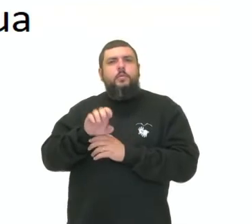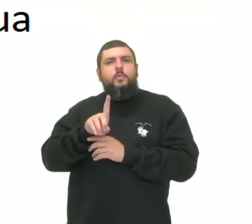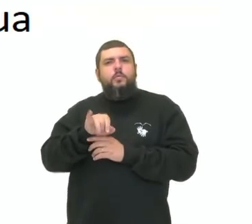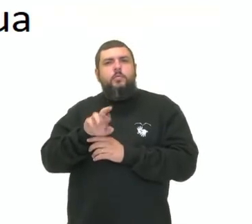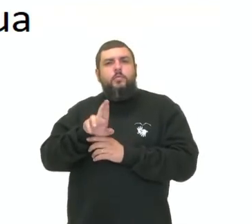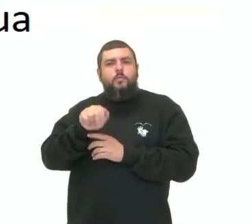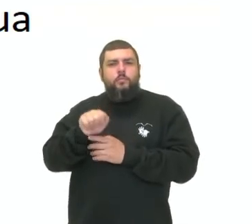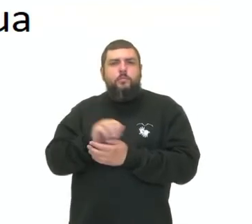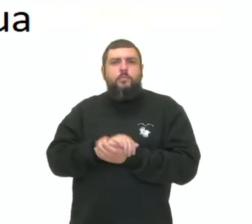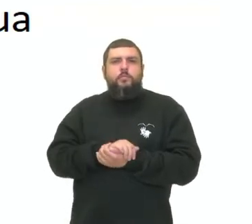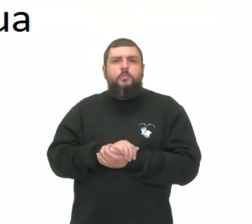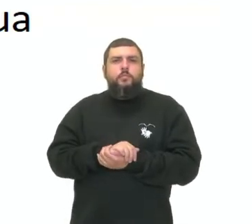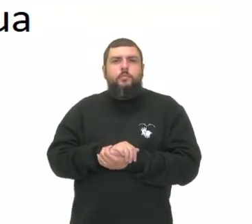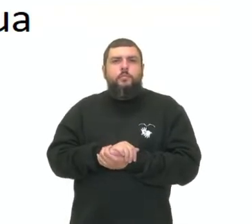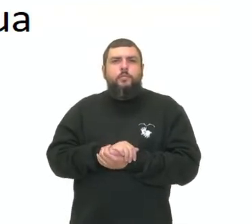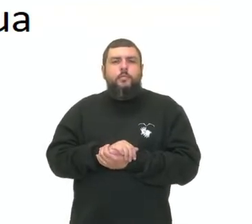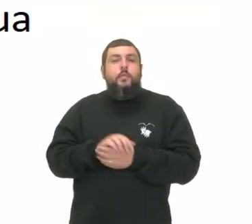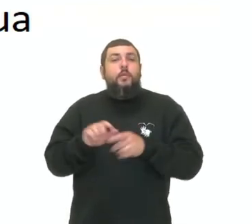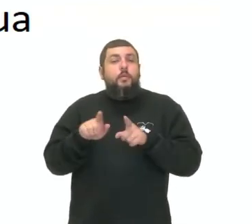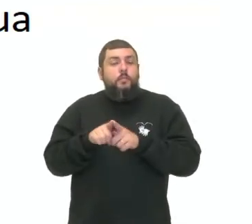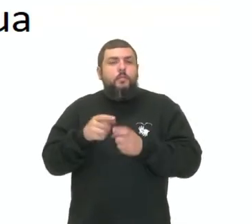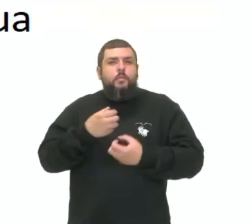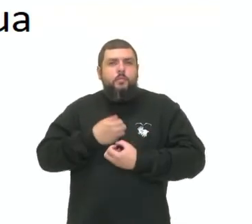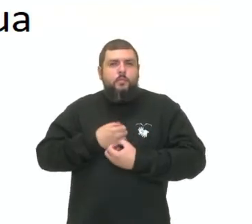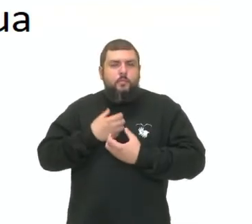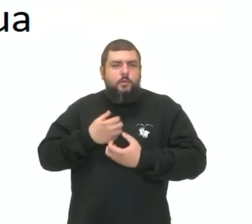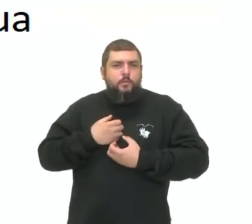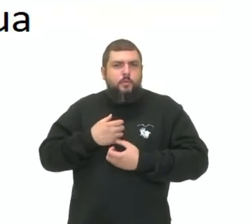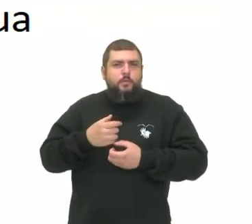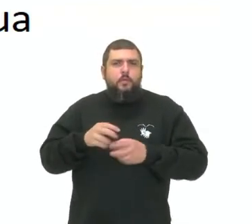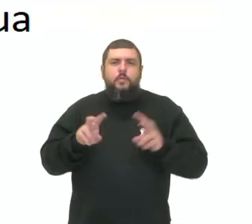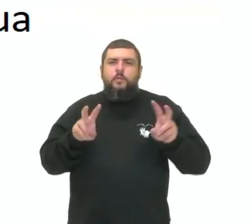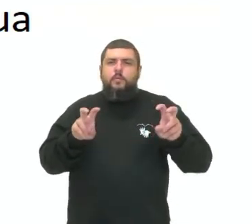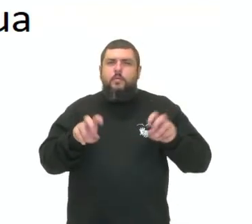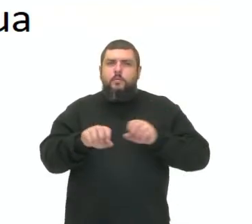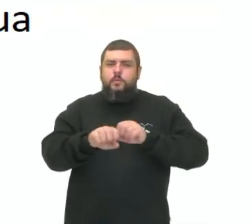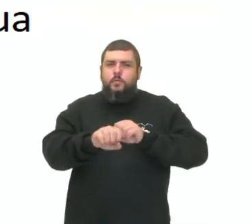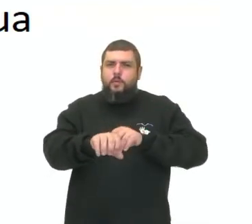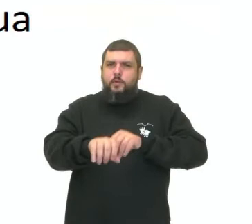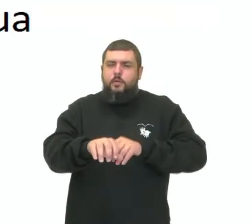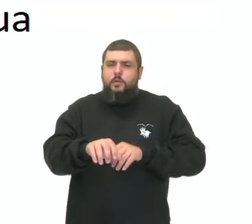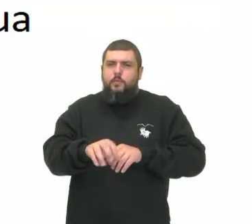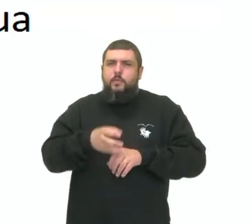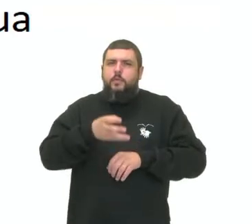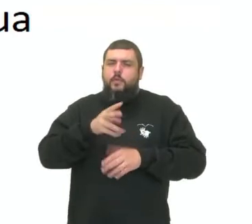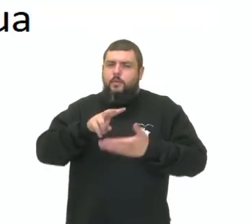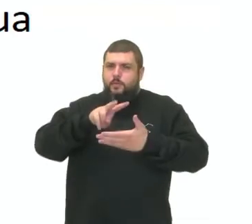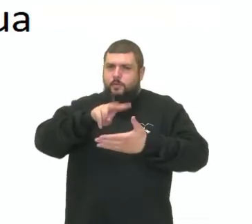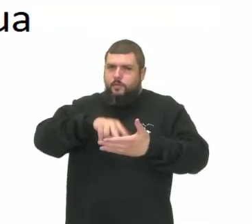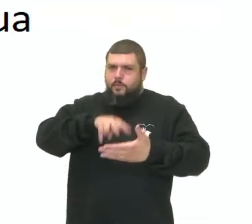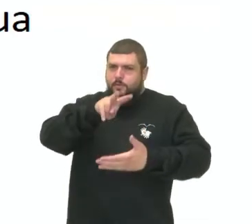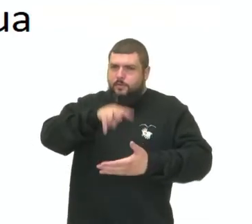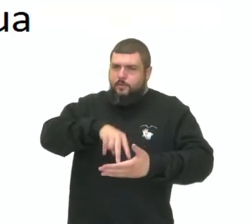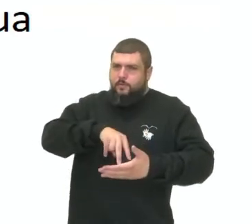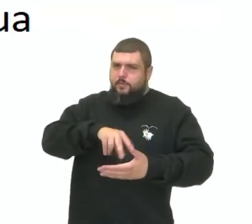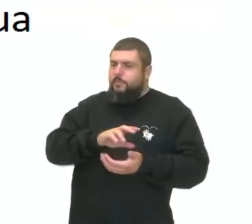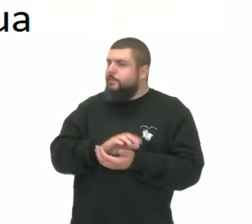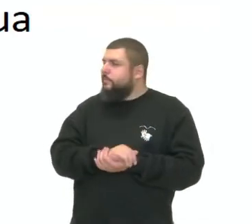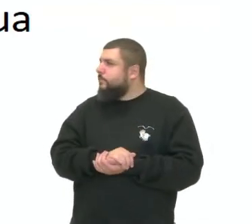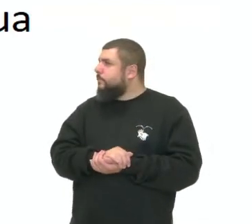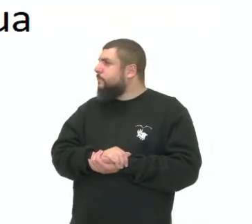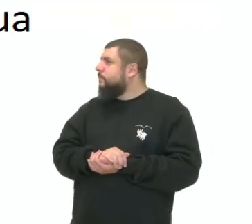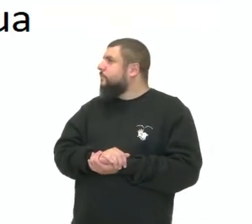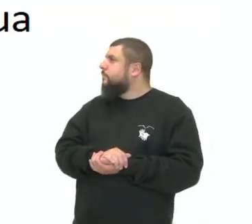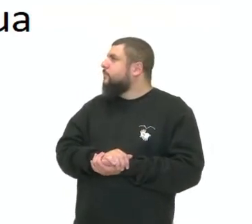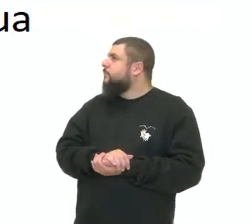Dentre eles, o poema Ensinamento. Vamos conhecer? Minha mãe achava estudo a coisa mais